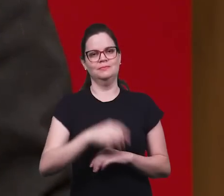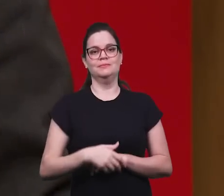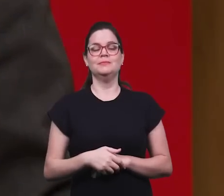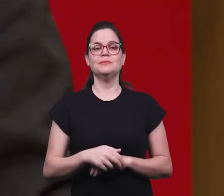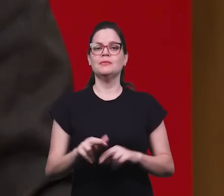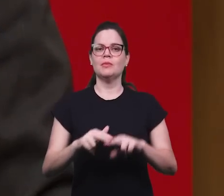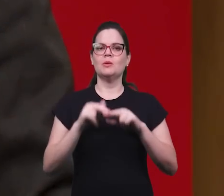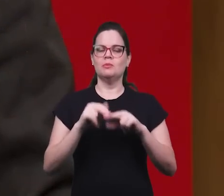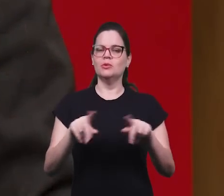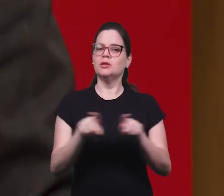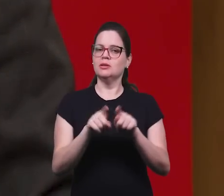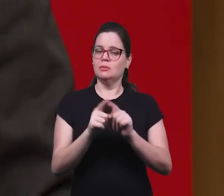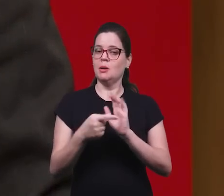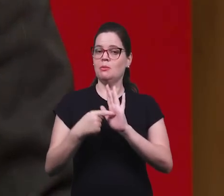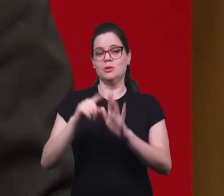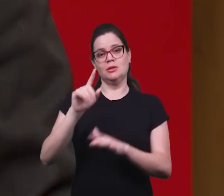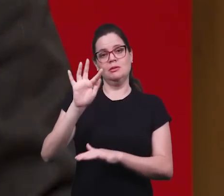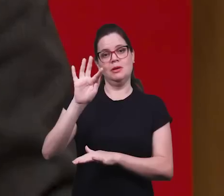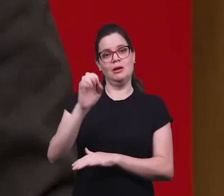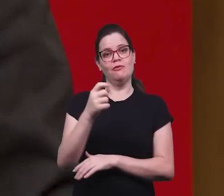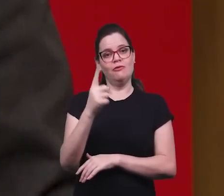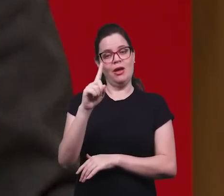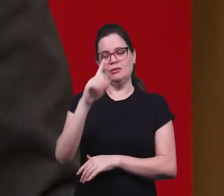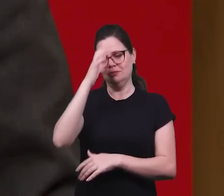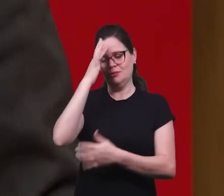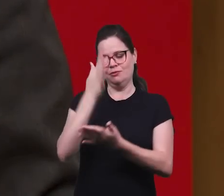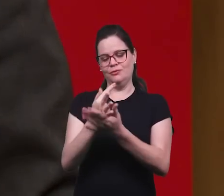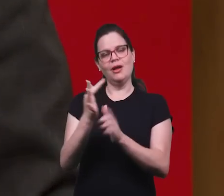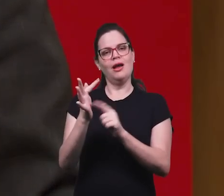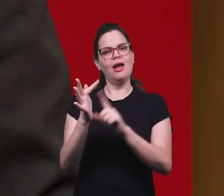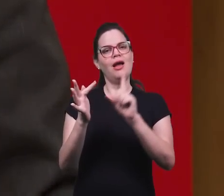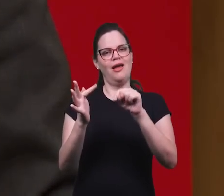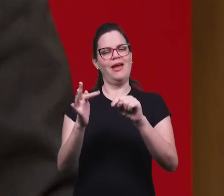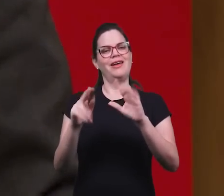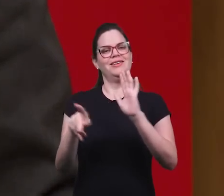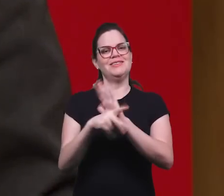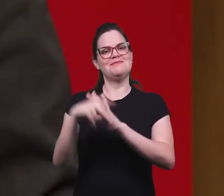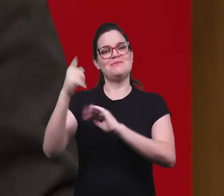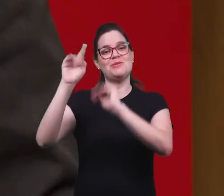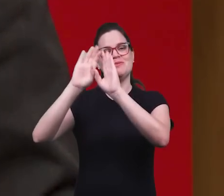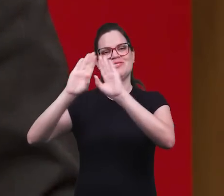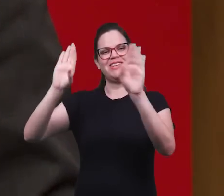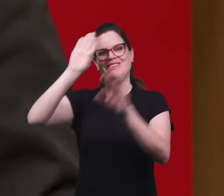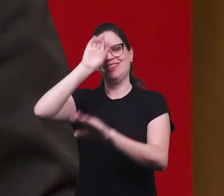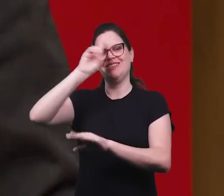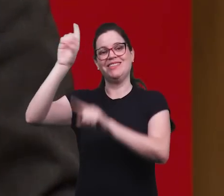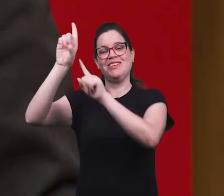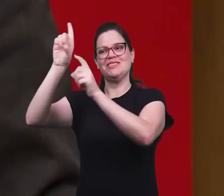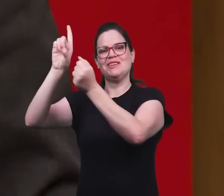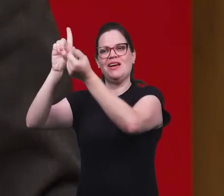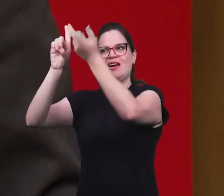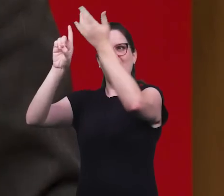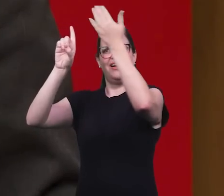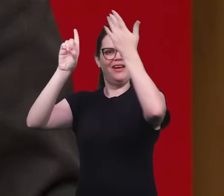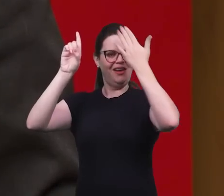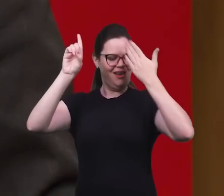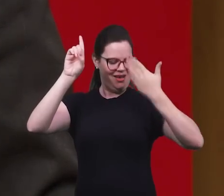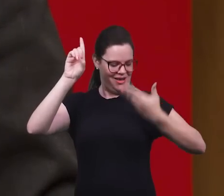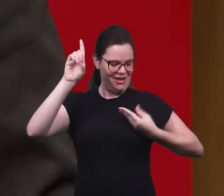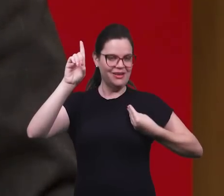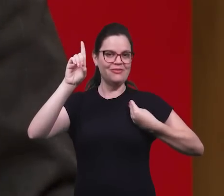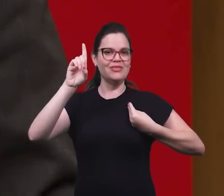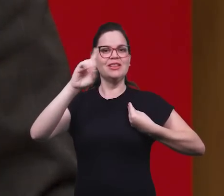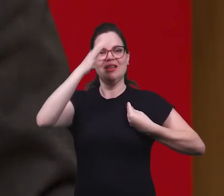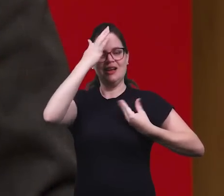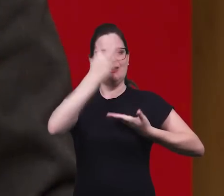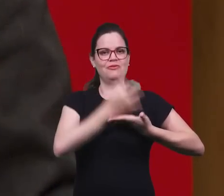isso também tratamos aqui a respeito da fé. Essa sim, ela trata de um veículo que Deus concedeu ao homem para que pudéssemos